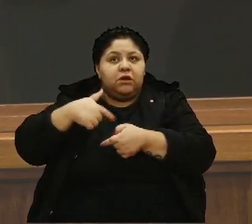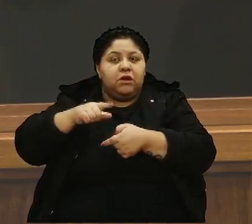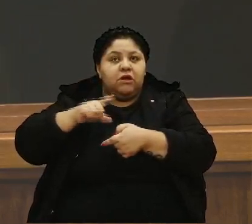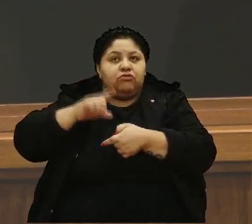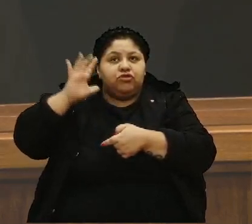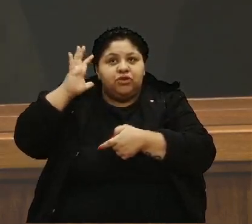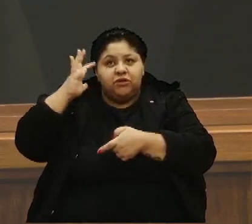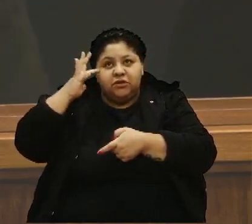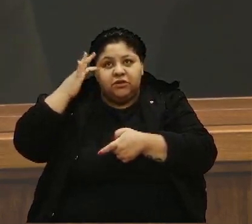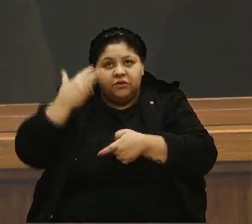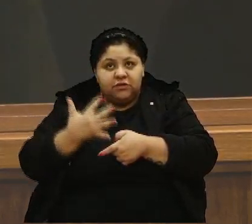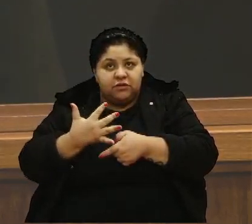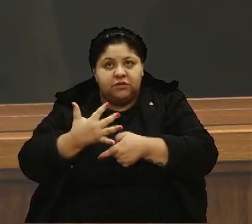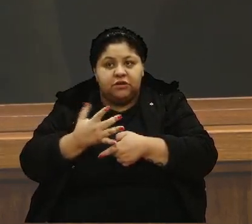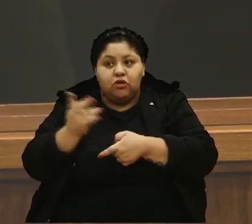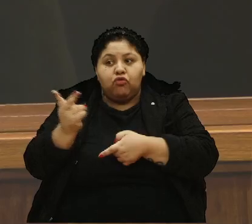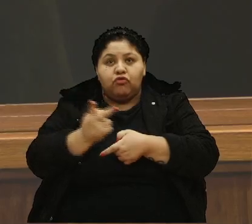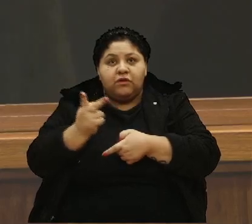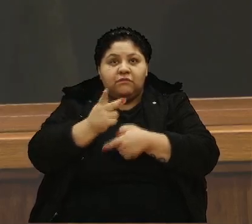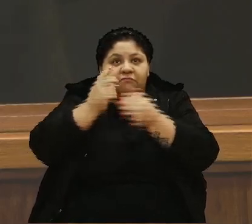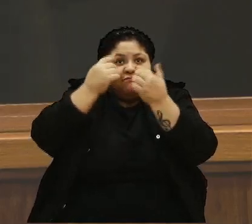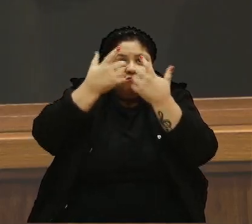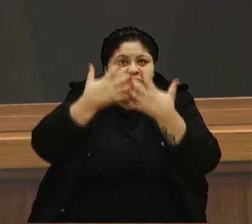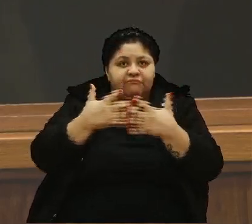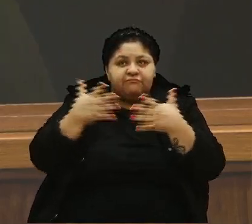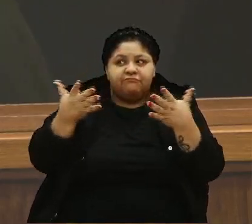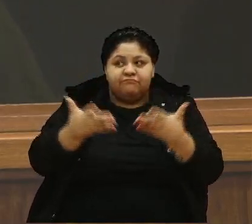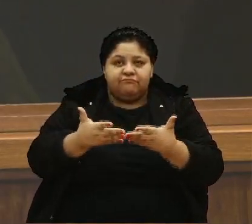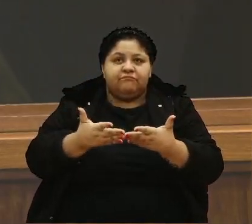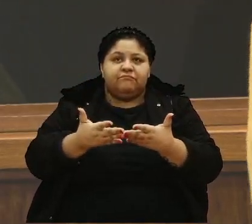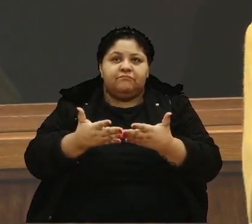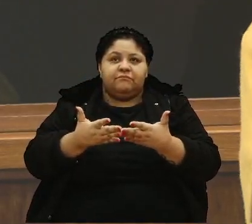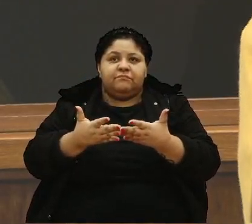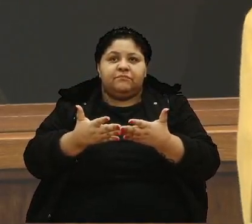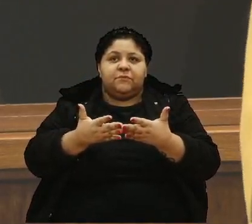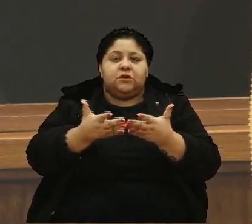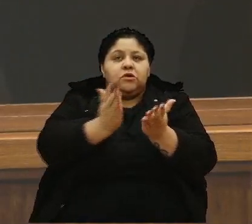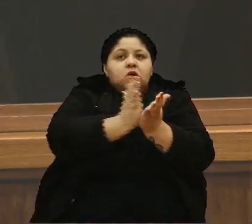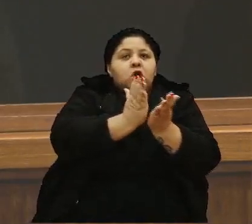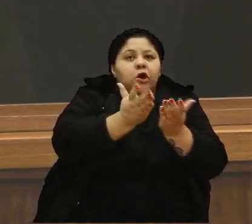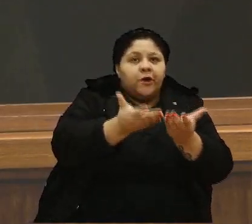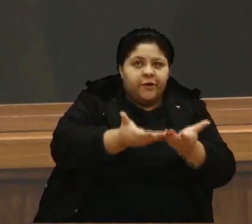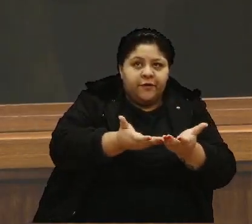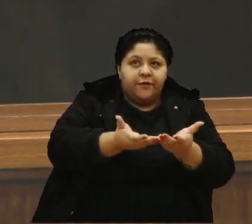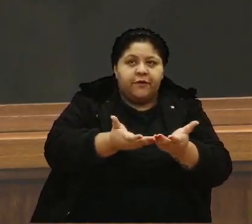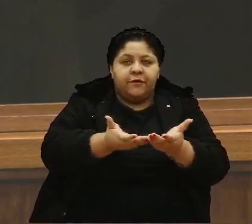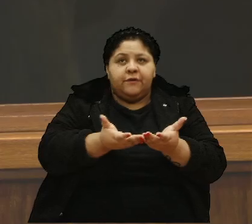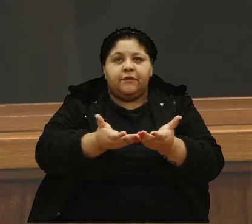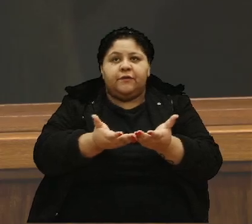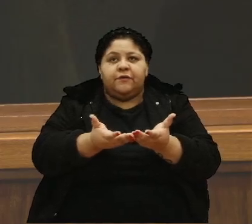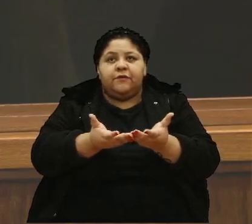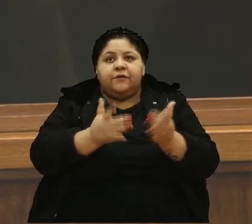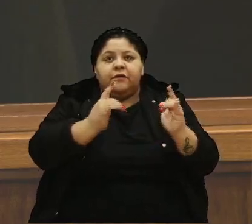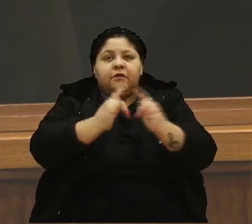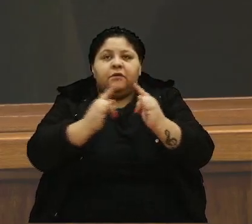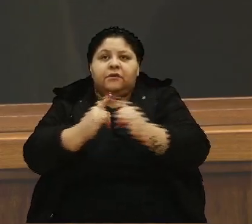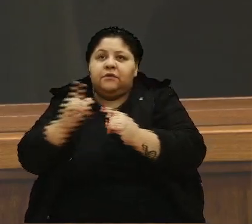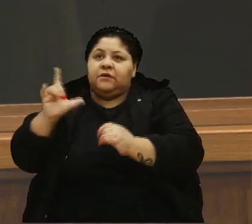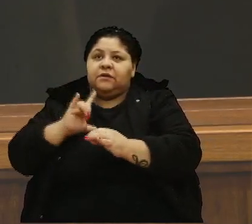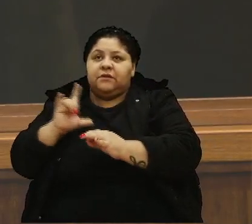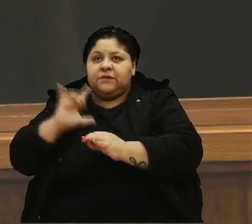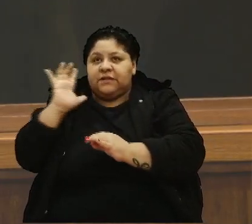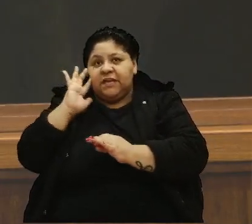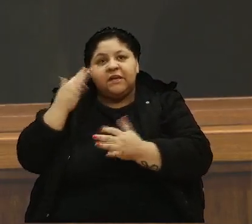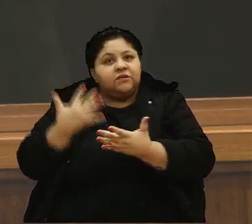resolvido o que ambos disseram. Então, assim, ó, tanto a comissão como esses institutos têm que resolver